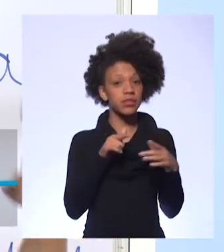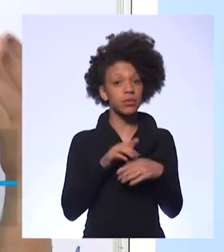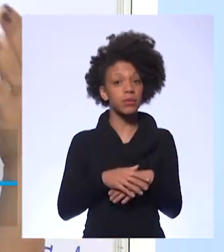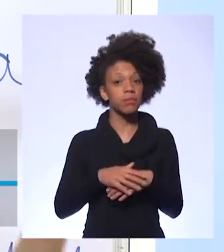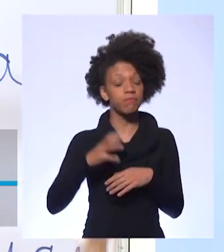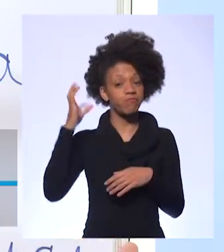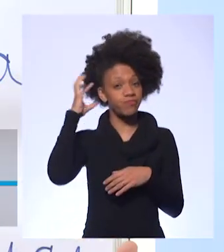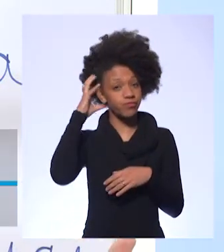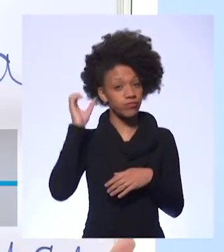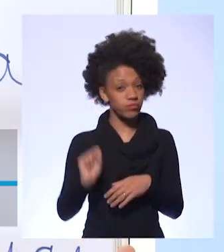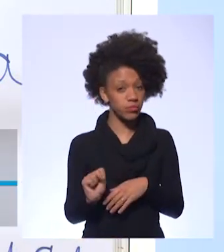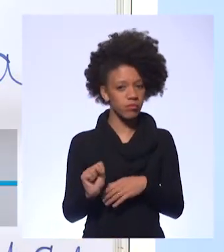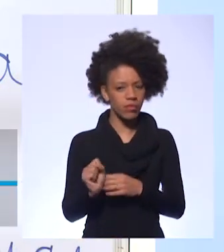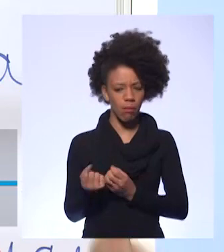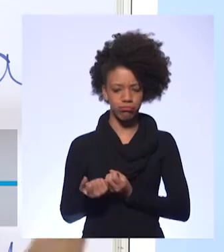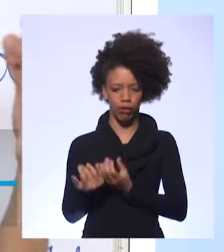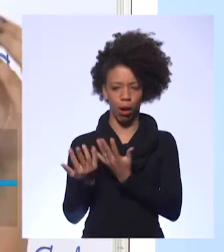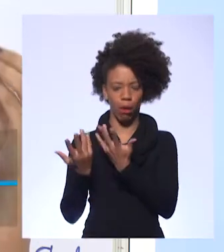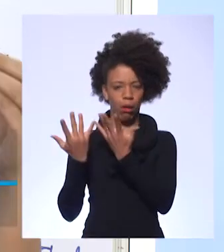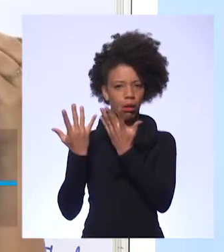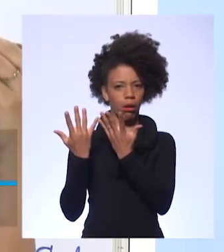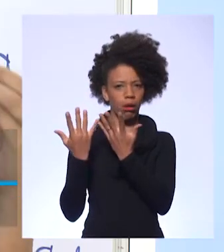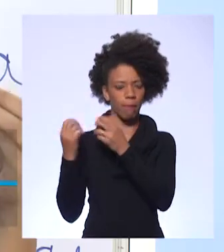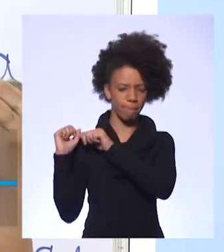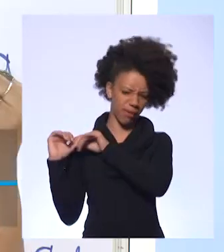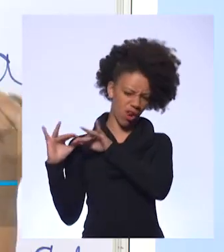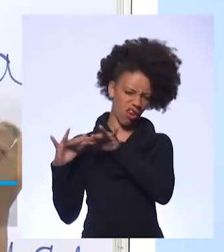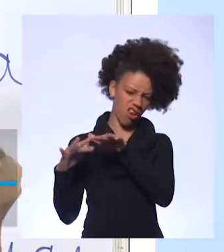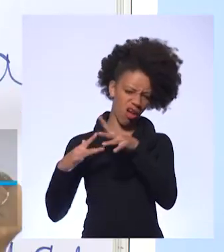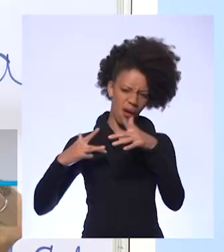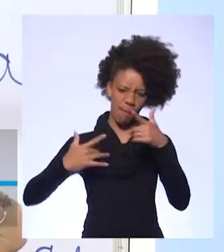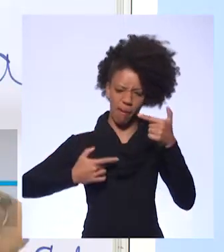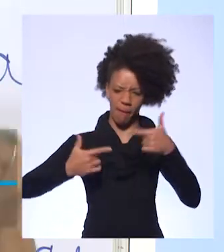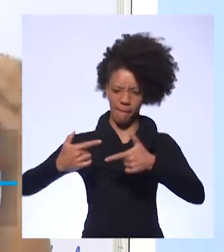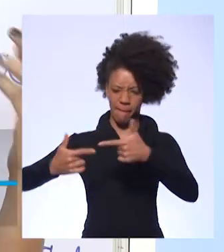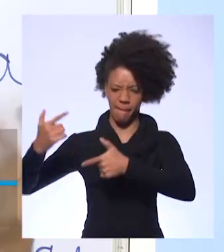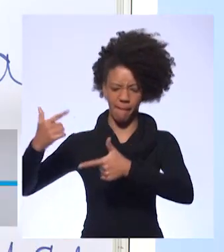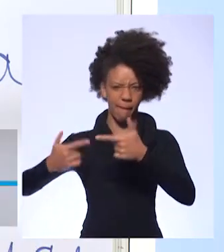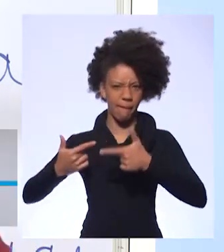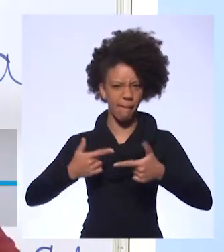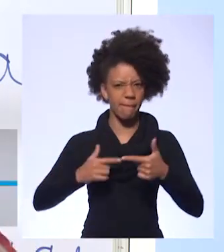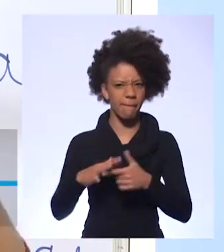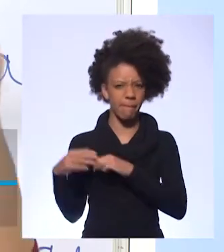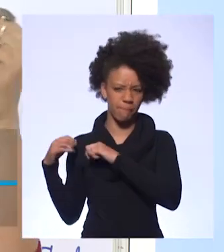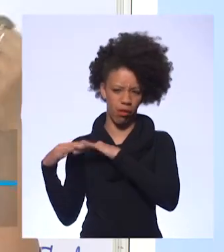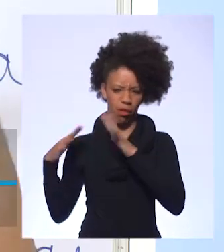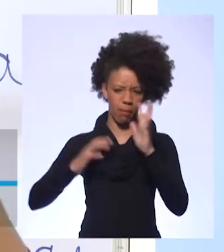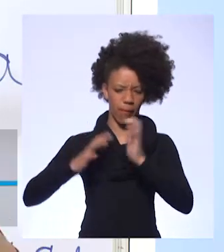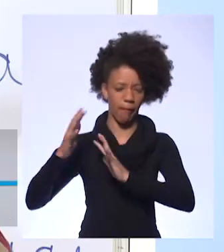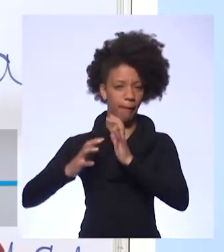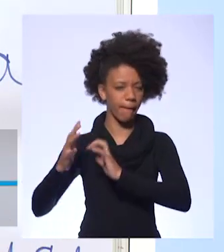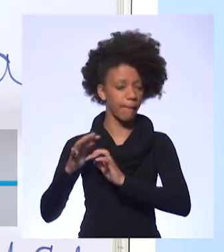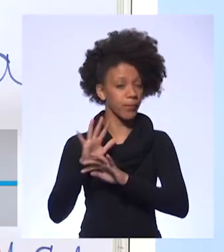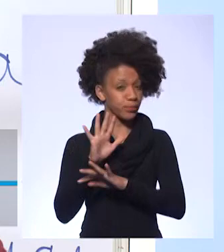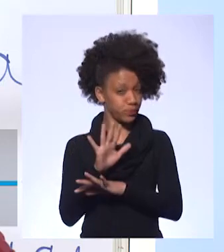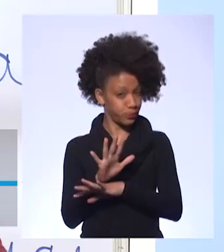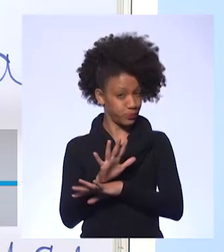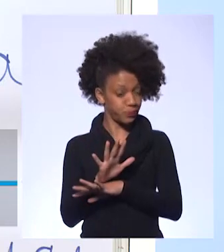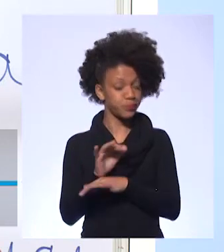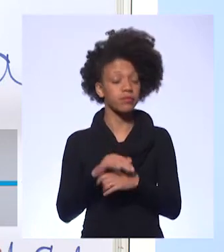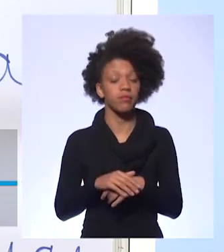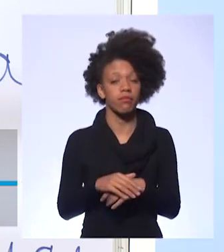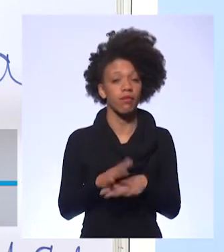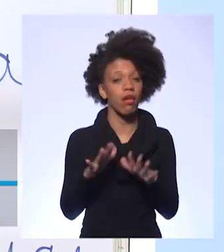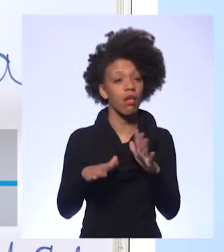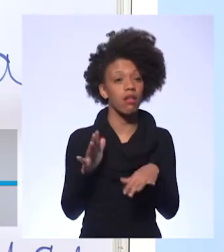Mato Grosso do Sul tá lá pegando fogo o exército paraguaio Solano López tá lá atacando tá muitas vezes